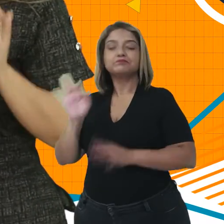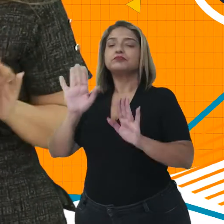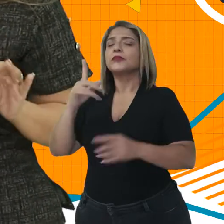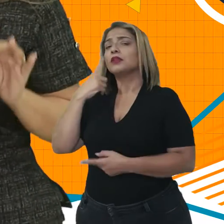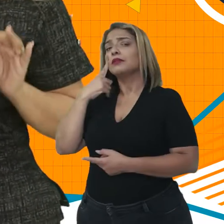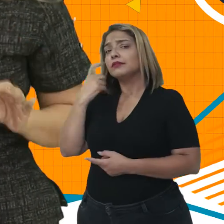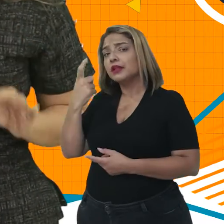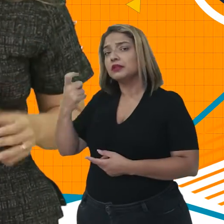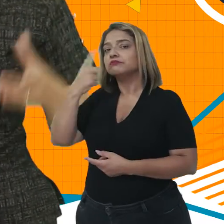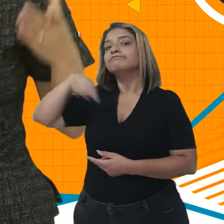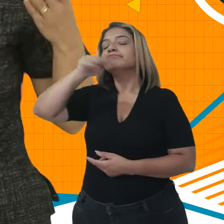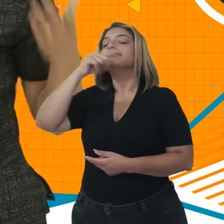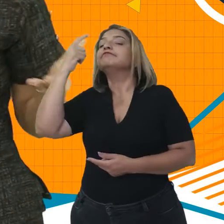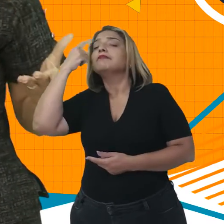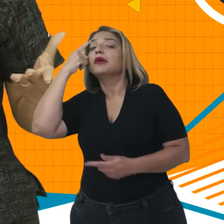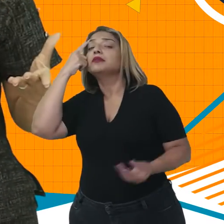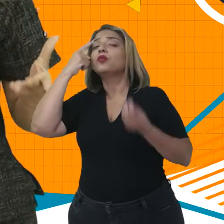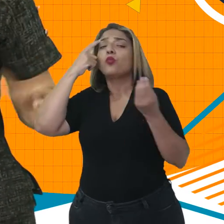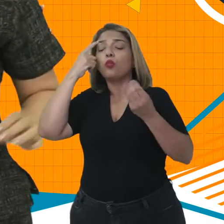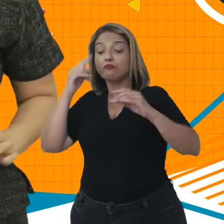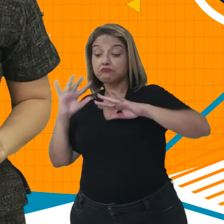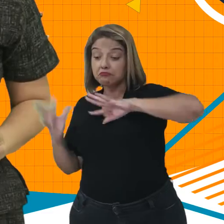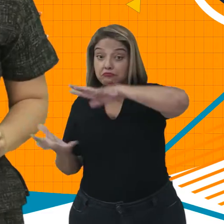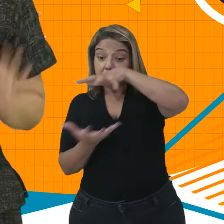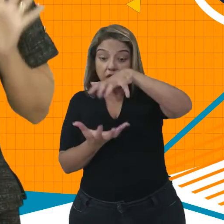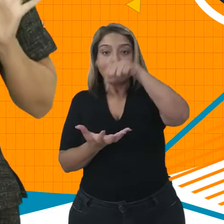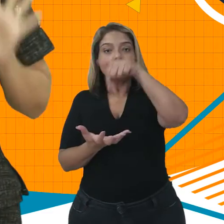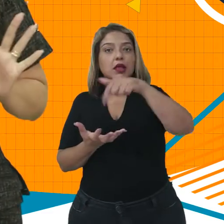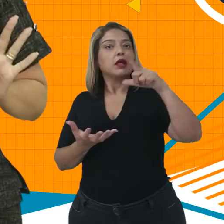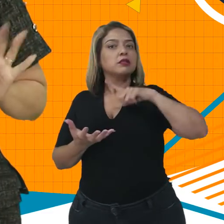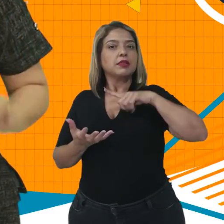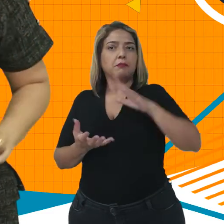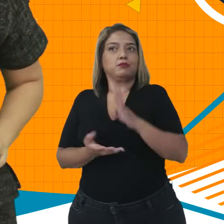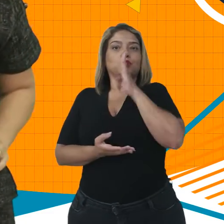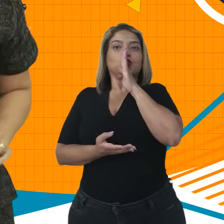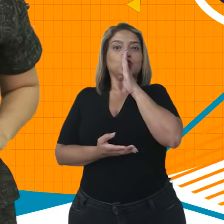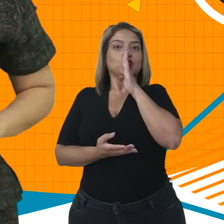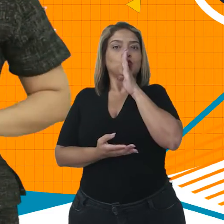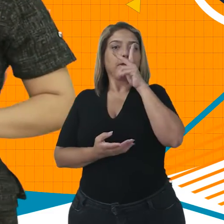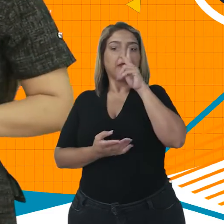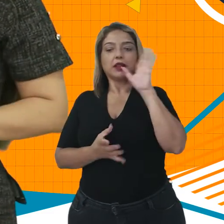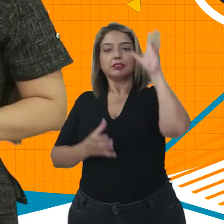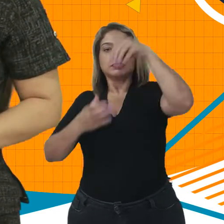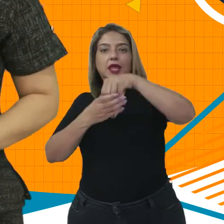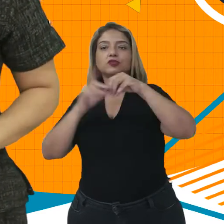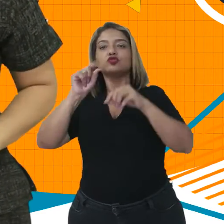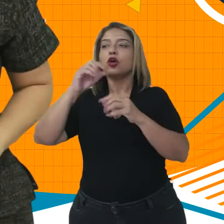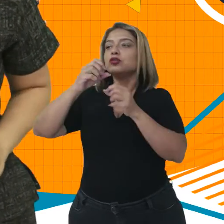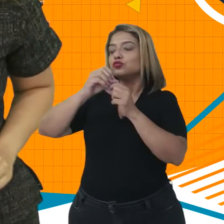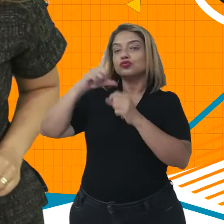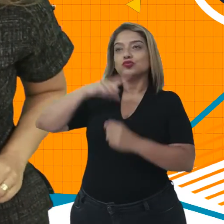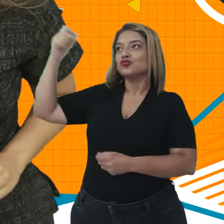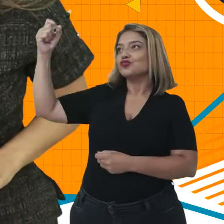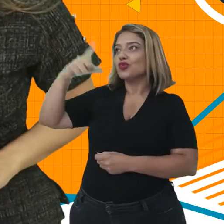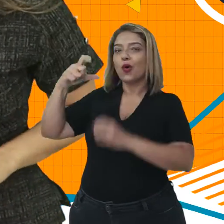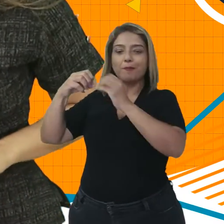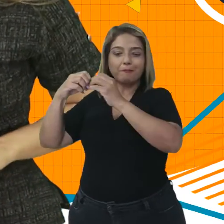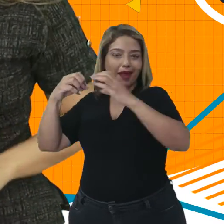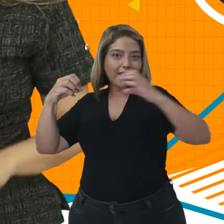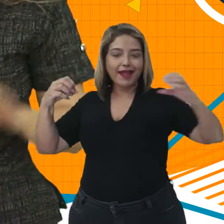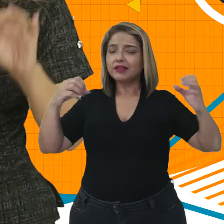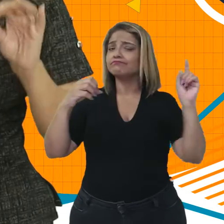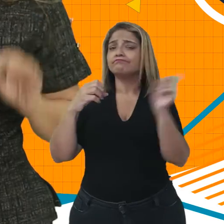muito interessante pensar que o nosso planeta não está estático dentro do sistema solar. Vocês sabiam que